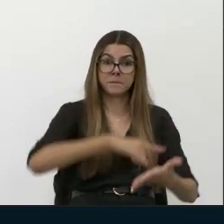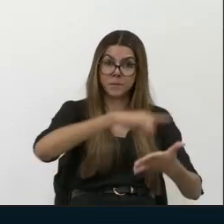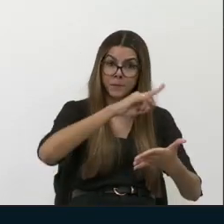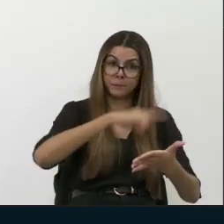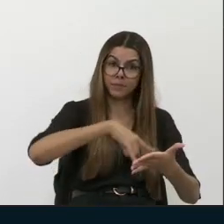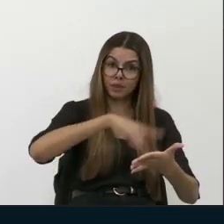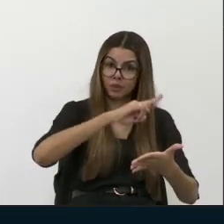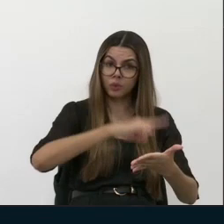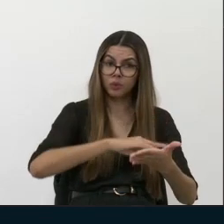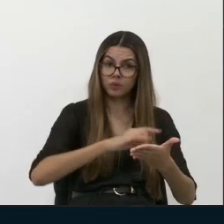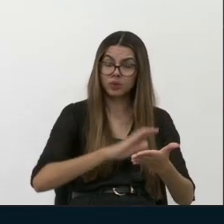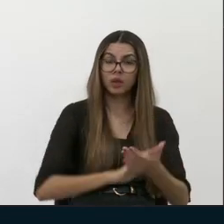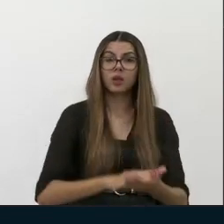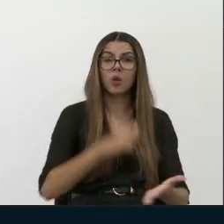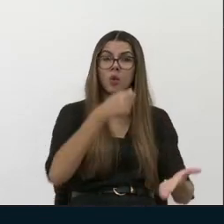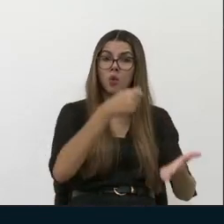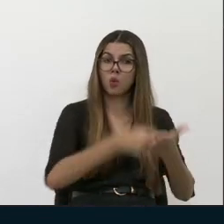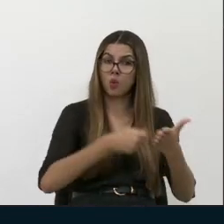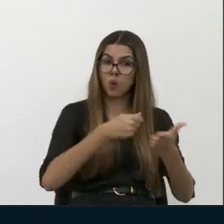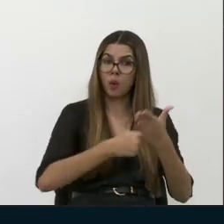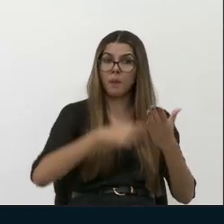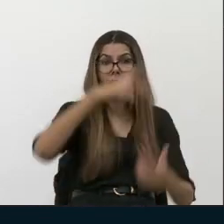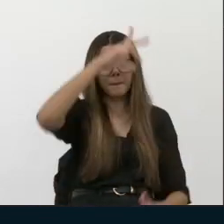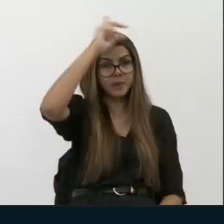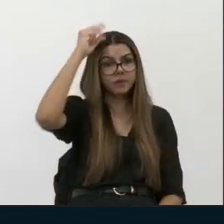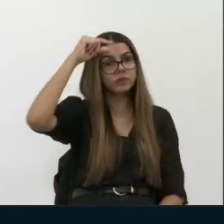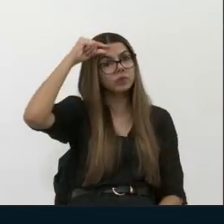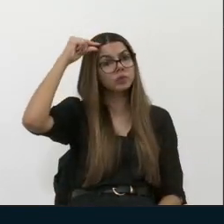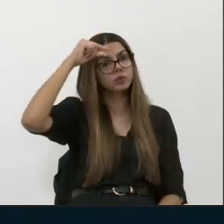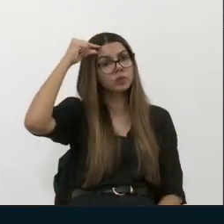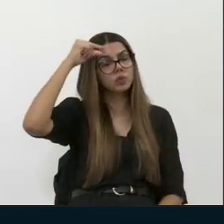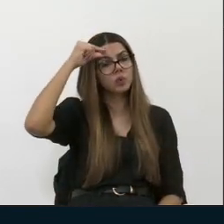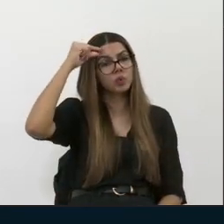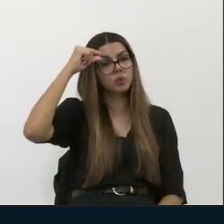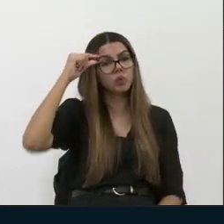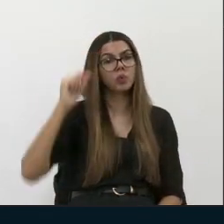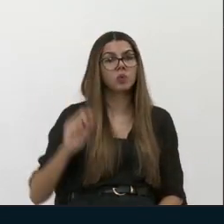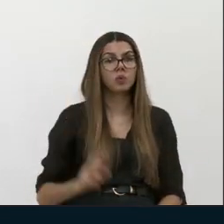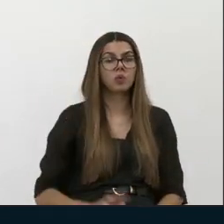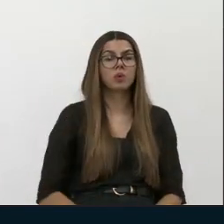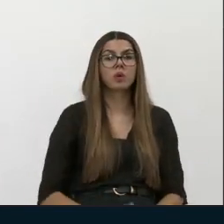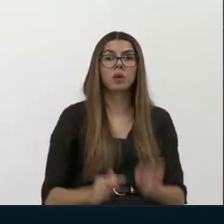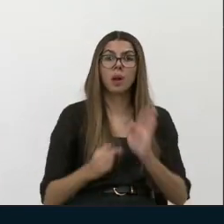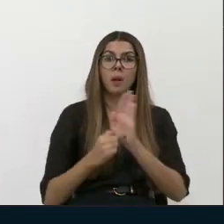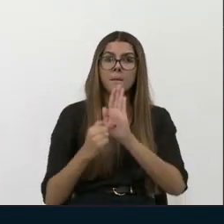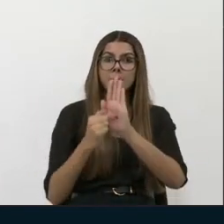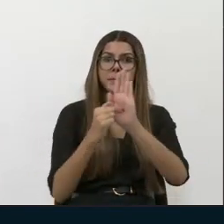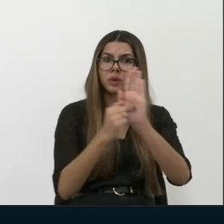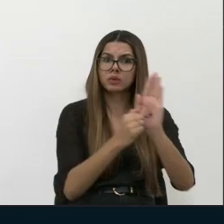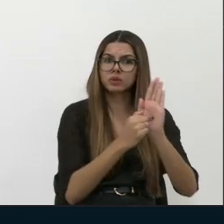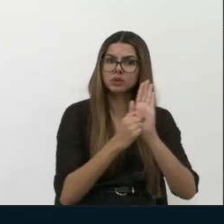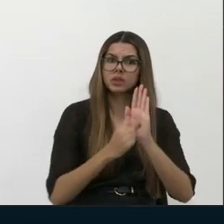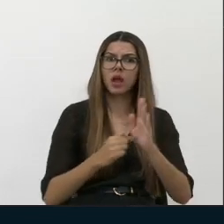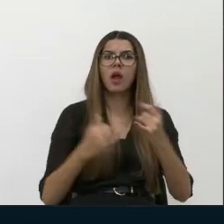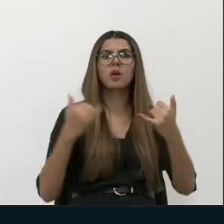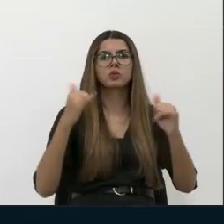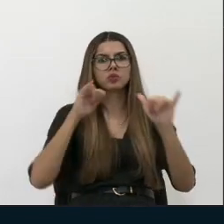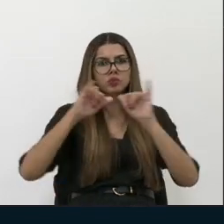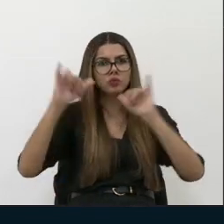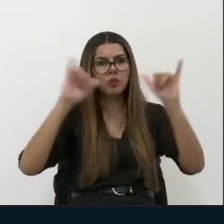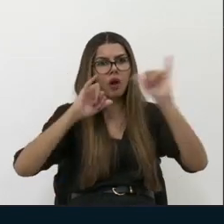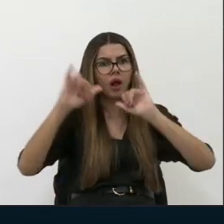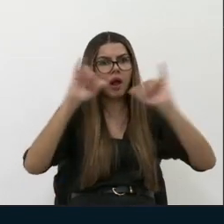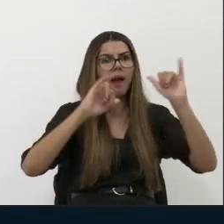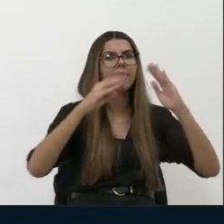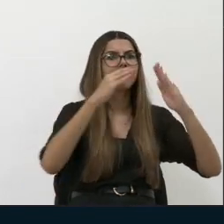ofício cobrando o prefeito Guti para que fizesse fortes campanhas de conscientização de casa em casa, para